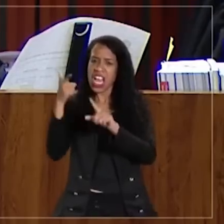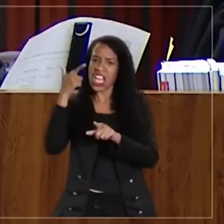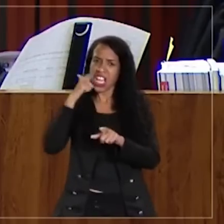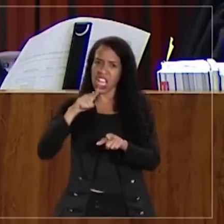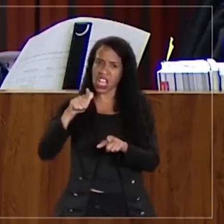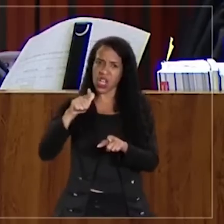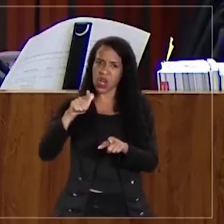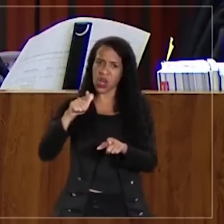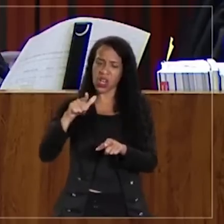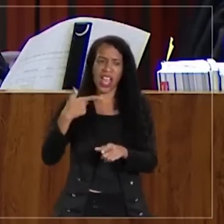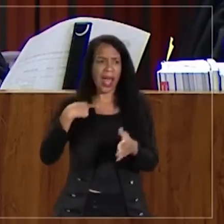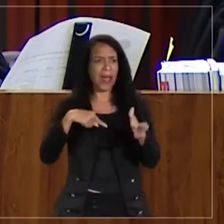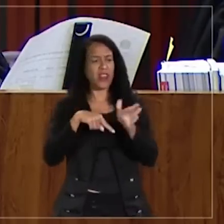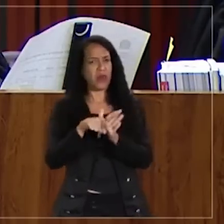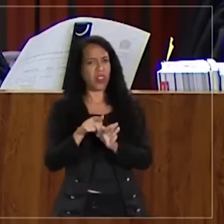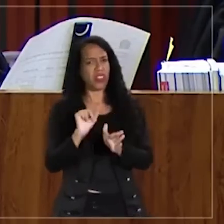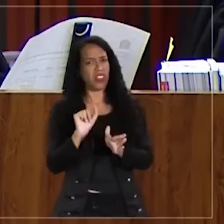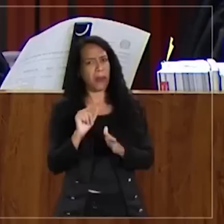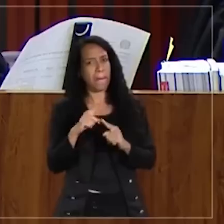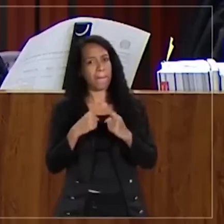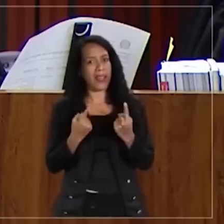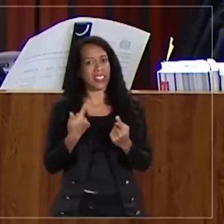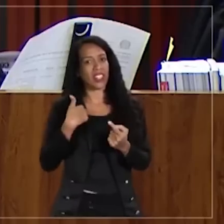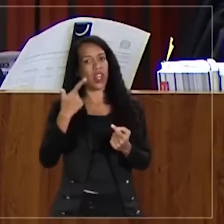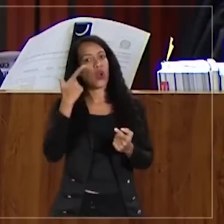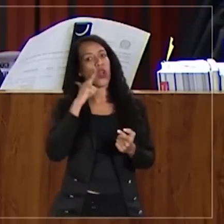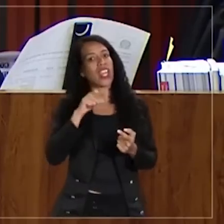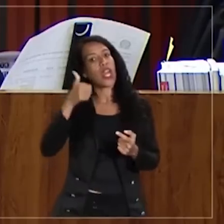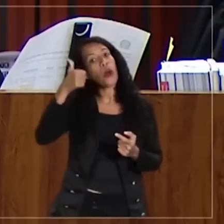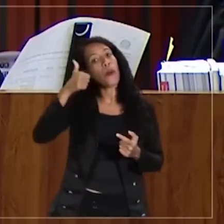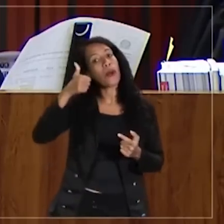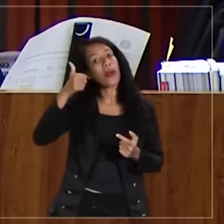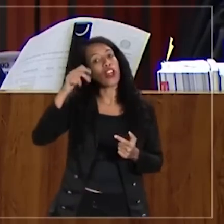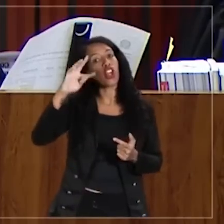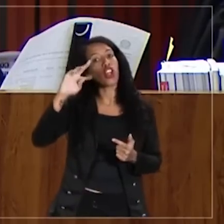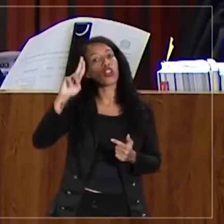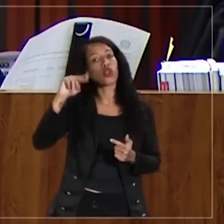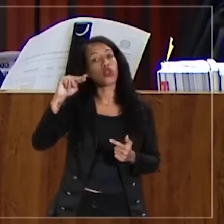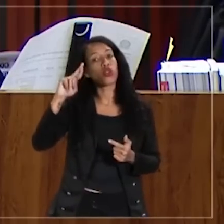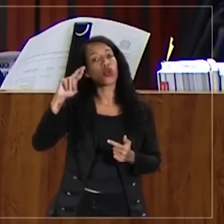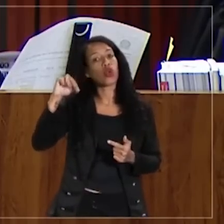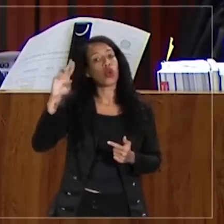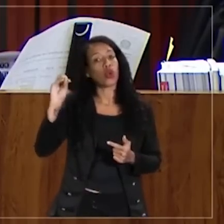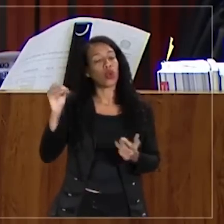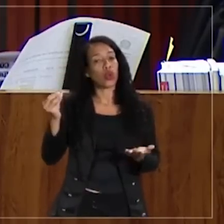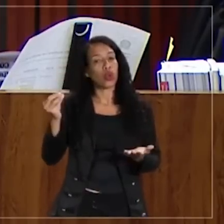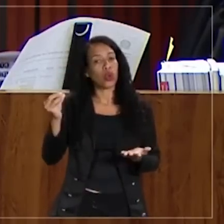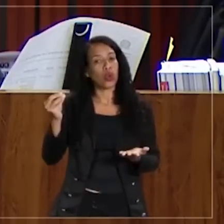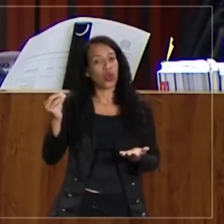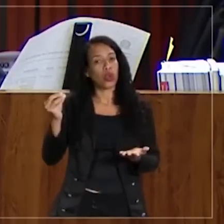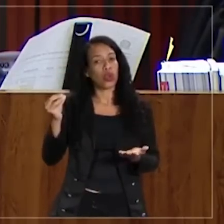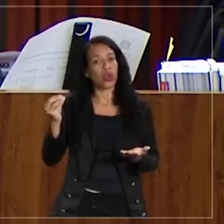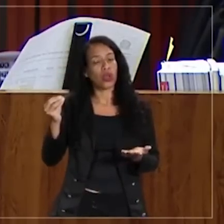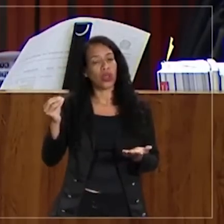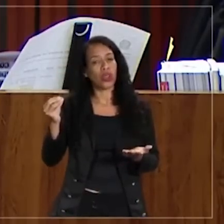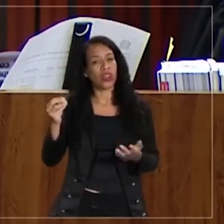e aí, ao ser indagado, diz: mas eu ganharia no primeiro turno, e ao